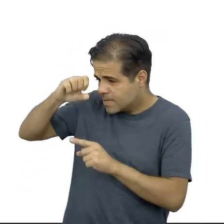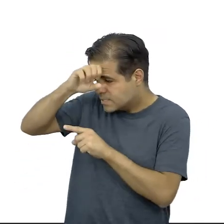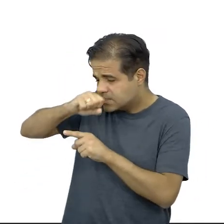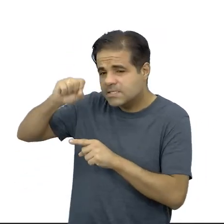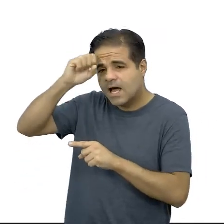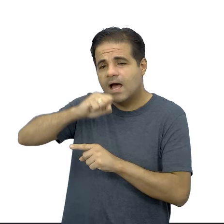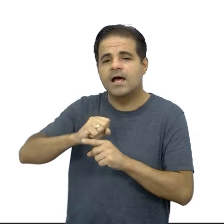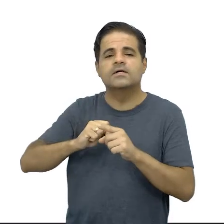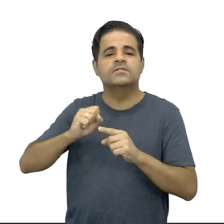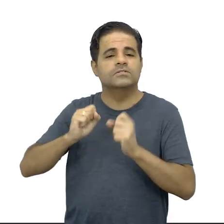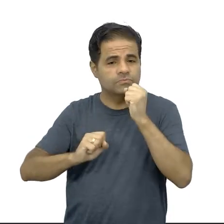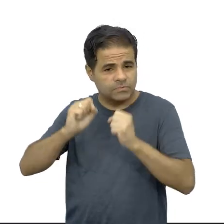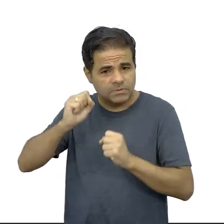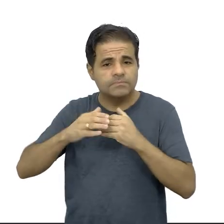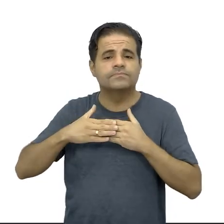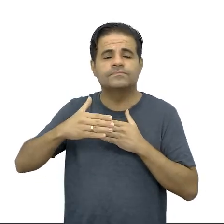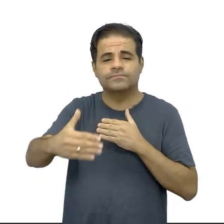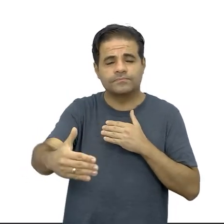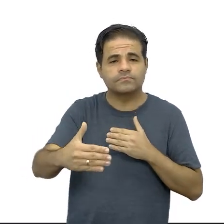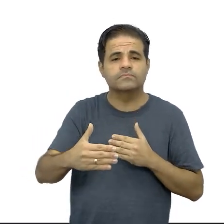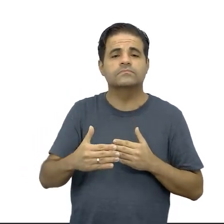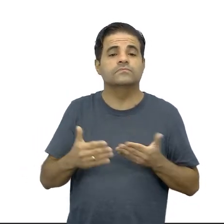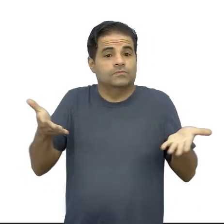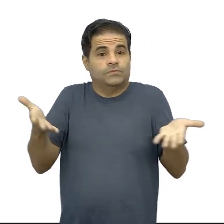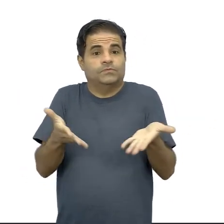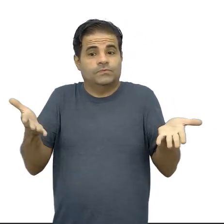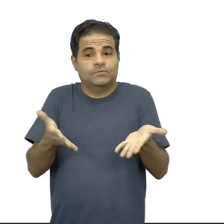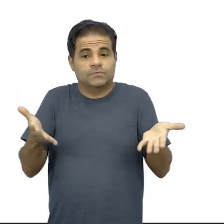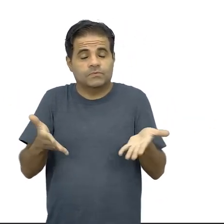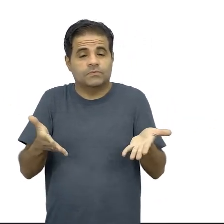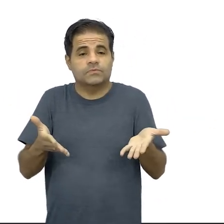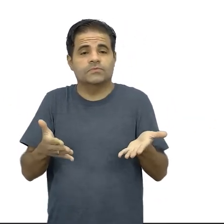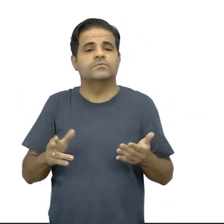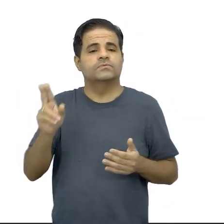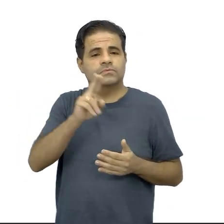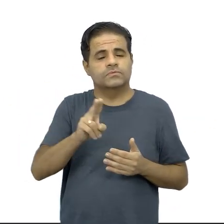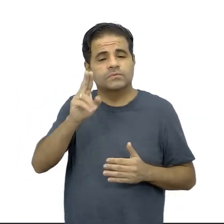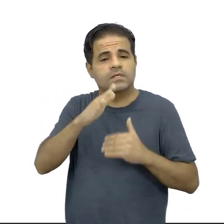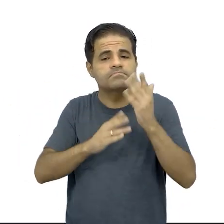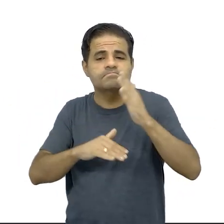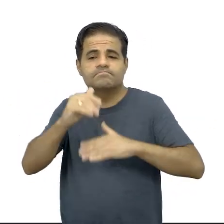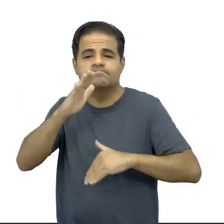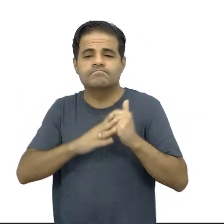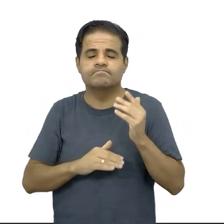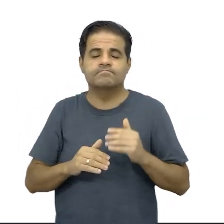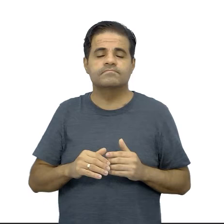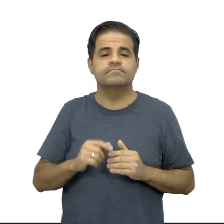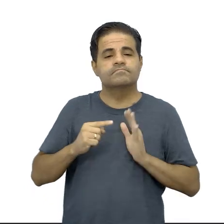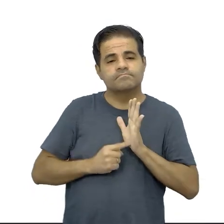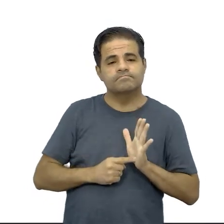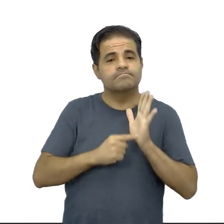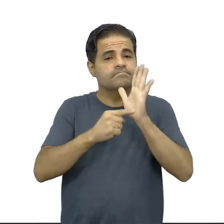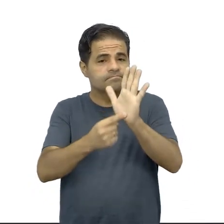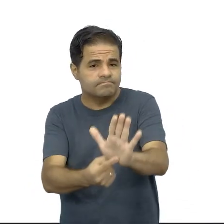aprendizagem em espiral, nós vamos hoje utilizar a seguinte habilidade para discussão que está prevista para